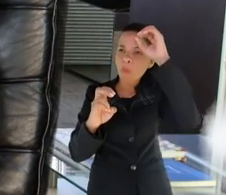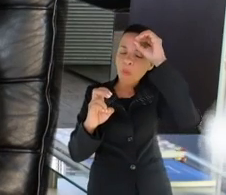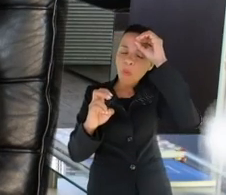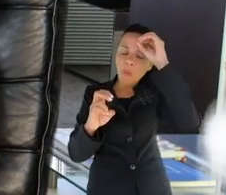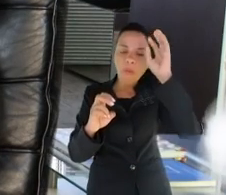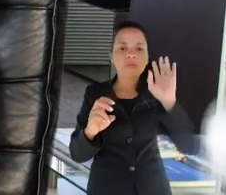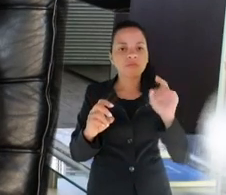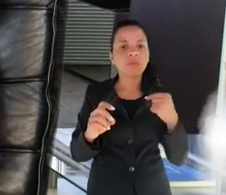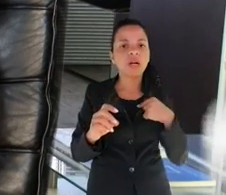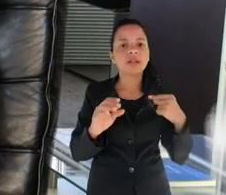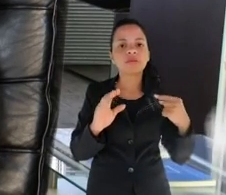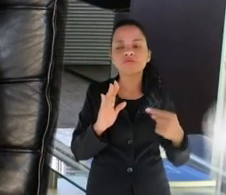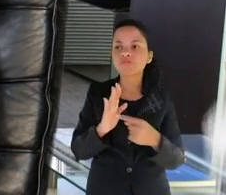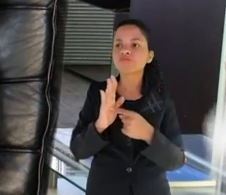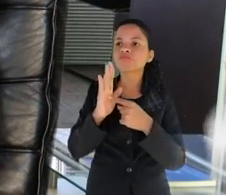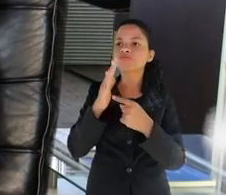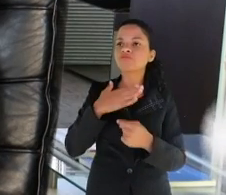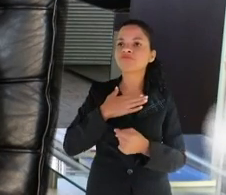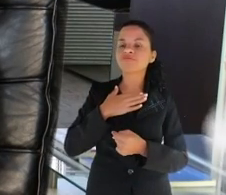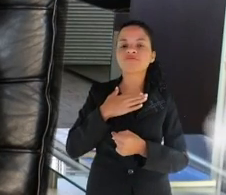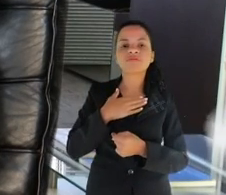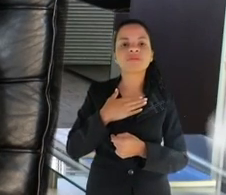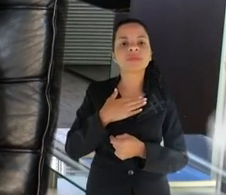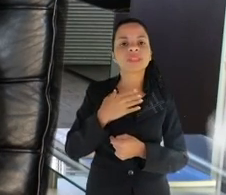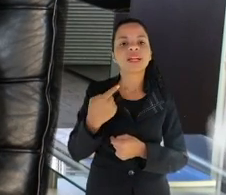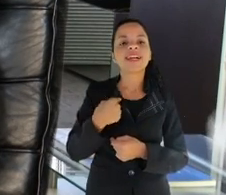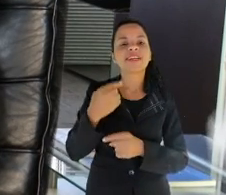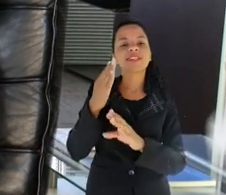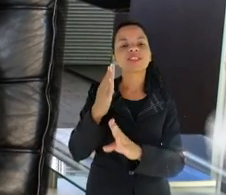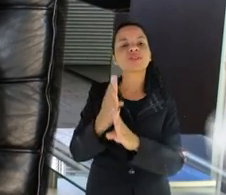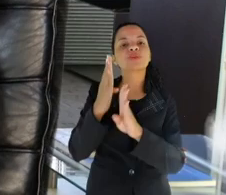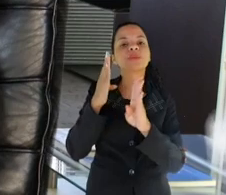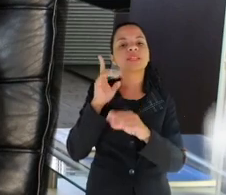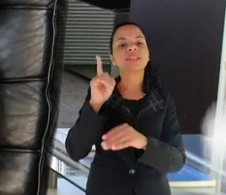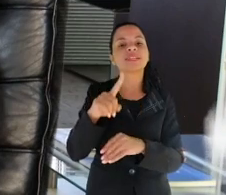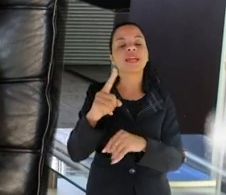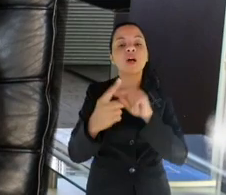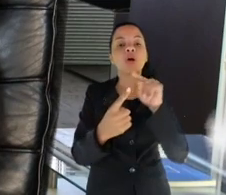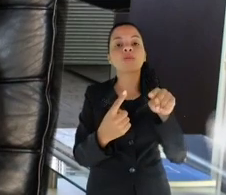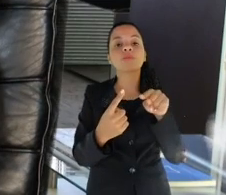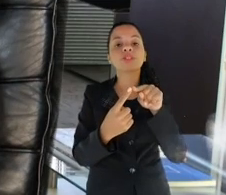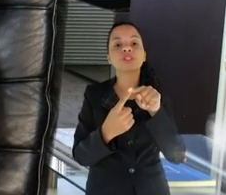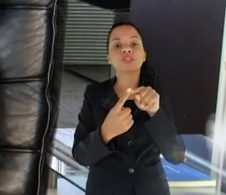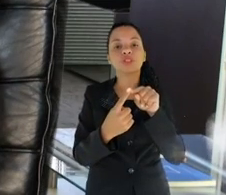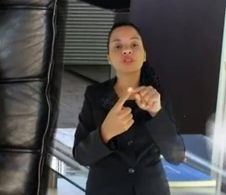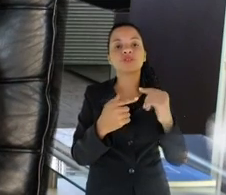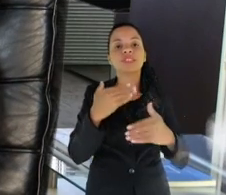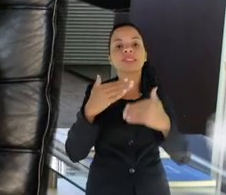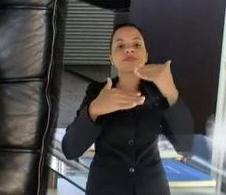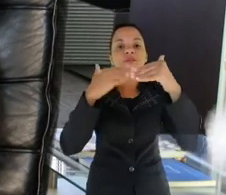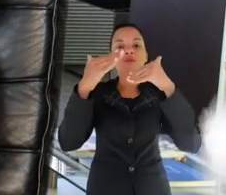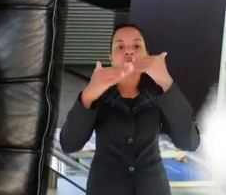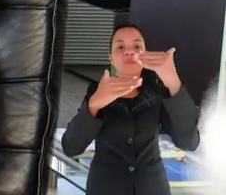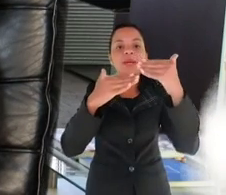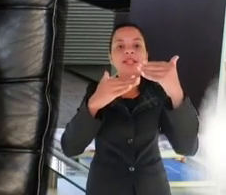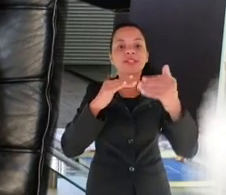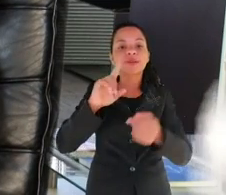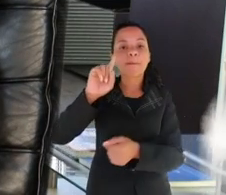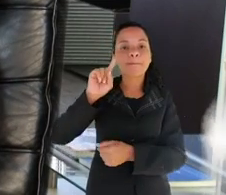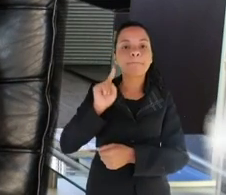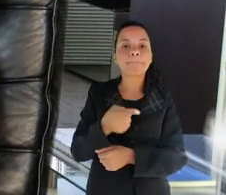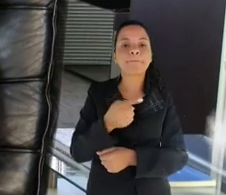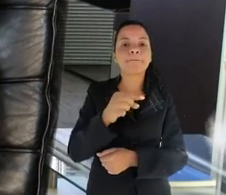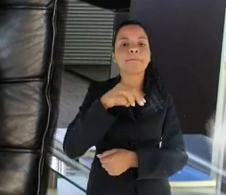fui descobrir que eram os Objetivos do Desenvolvimento do Milênio. Então, em 2005,